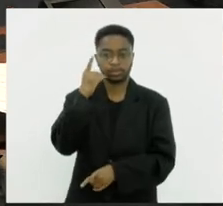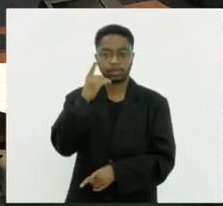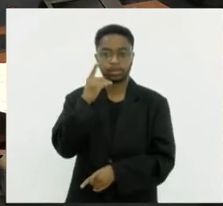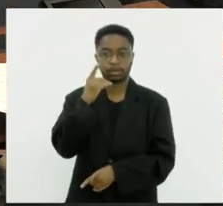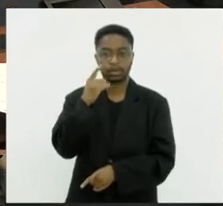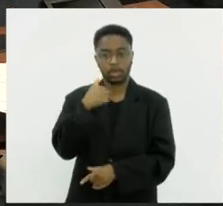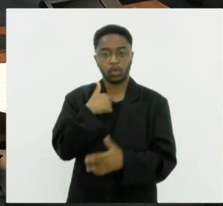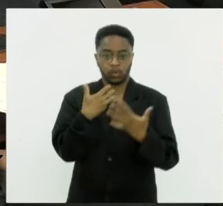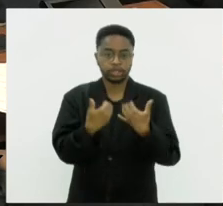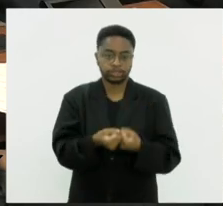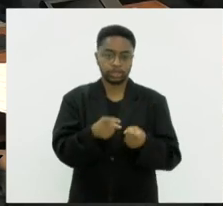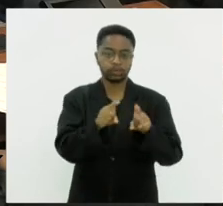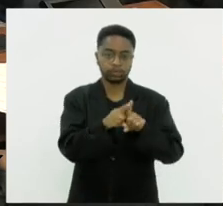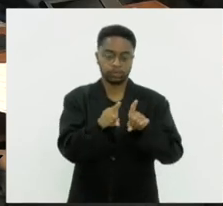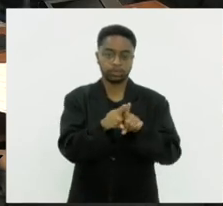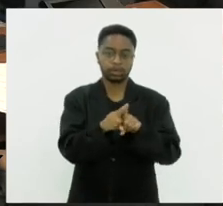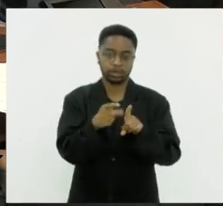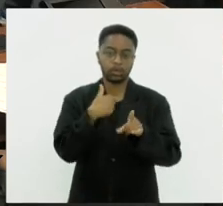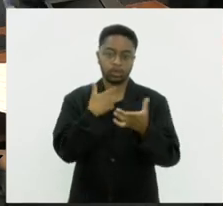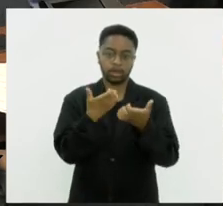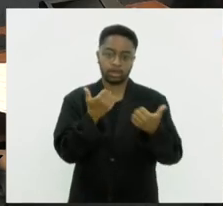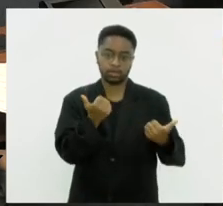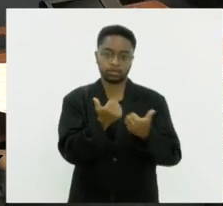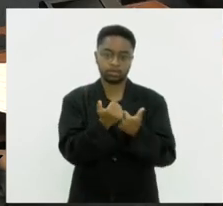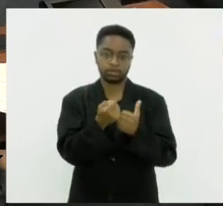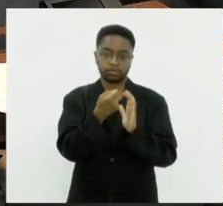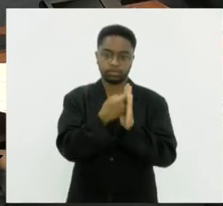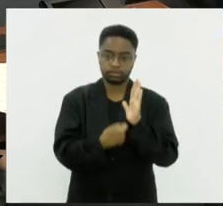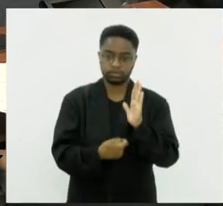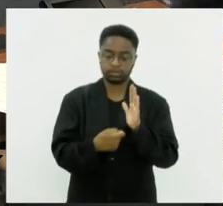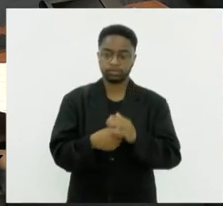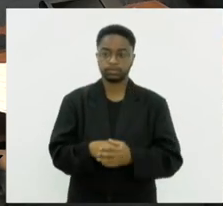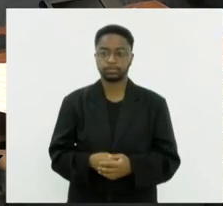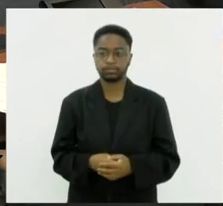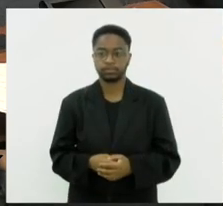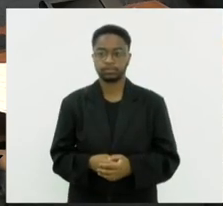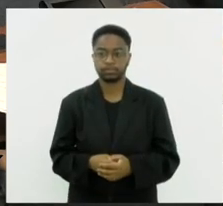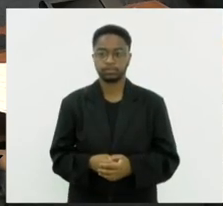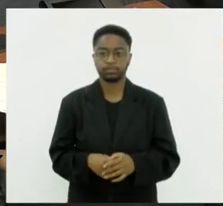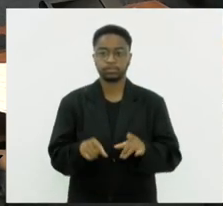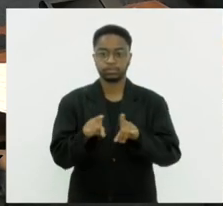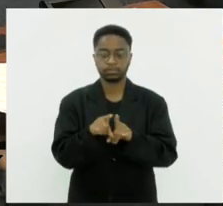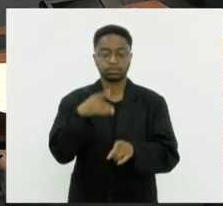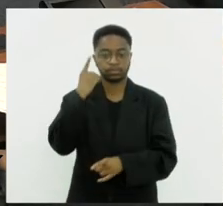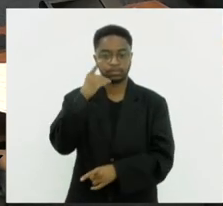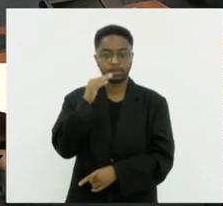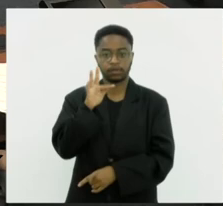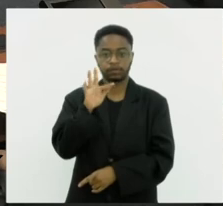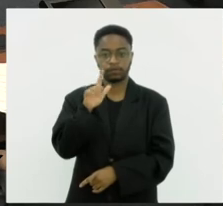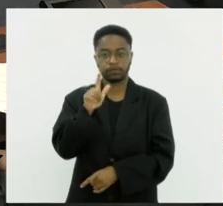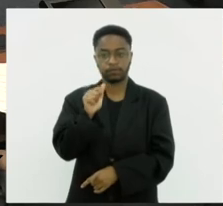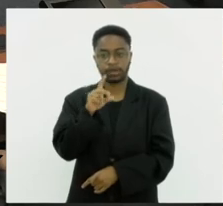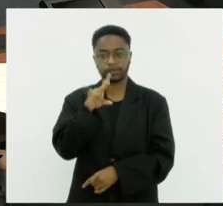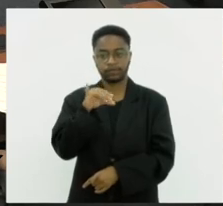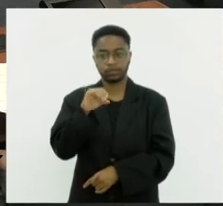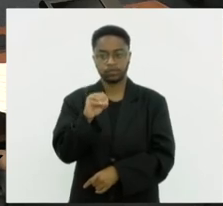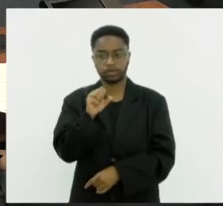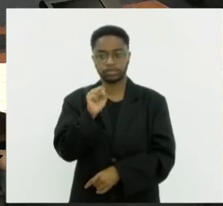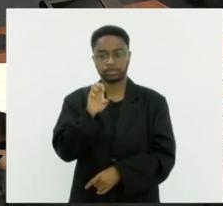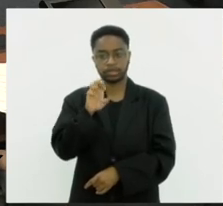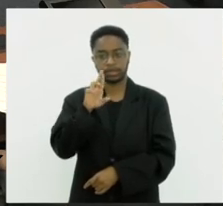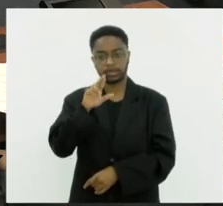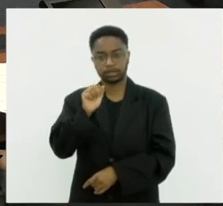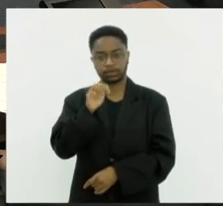também aceito, tá? A coautoria Marina do MST e o deputado Flávio Serafini.